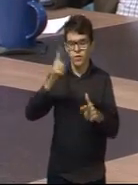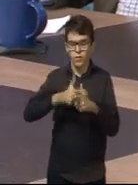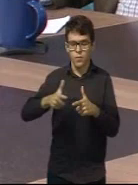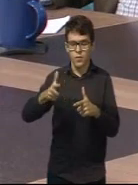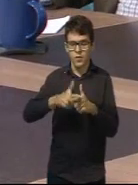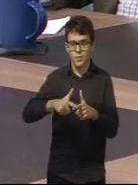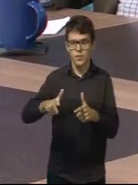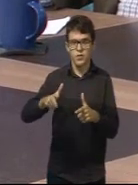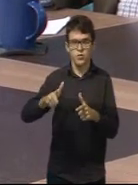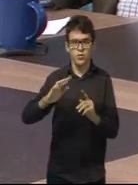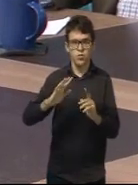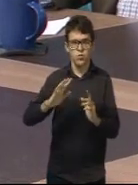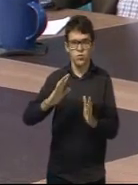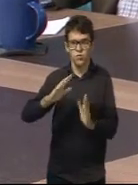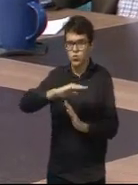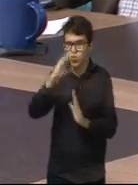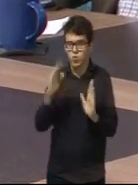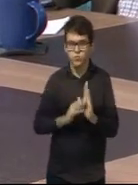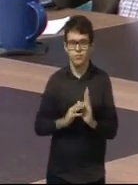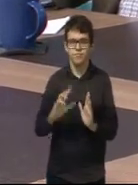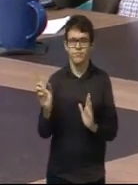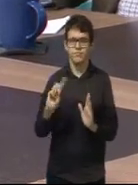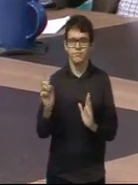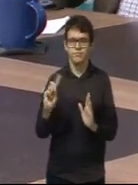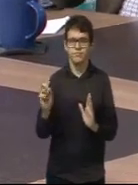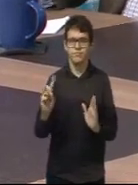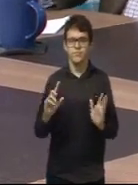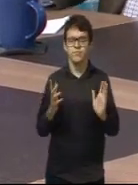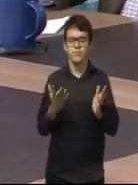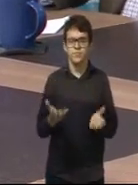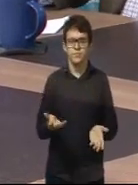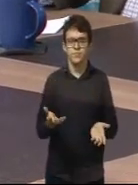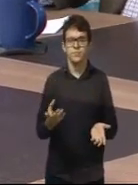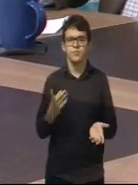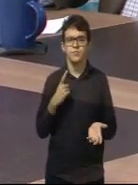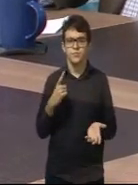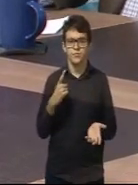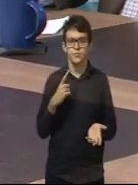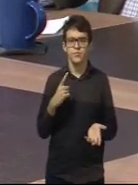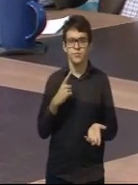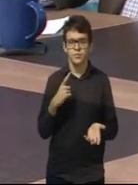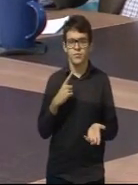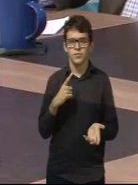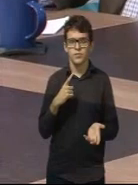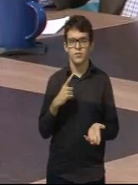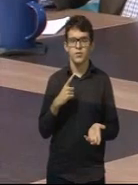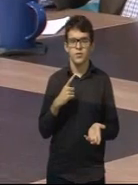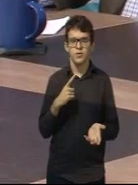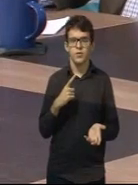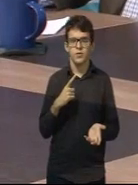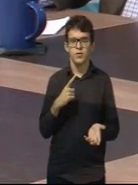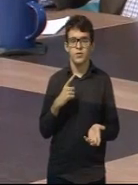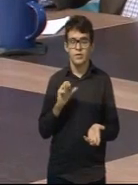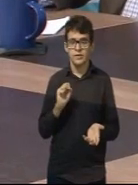se você acaba com as coligações proporcionais, se acaba com o voto